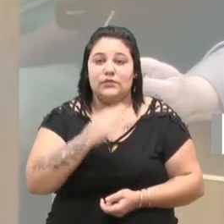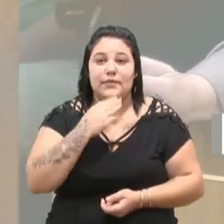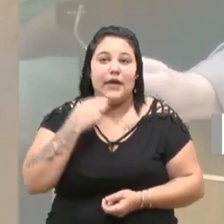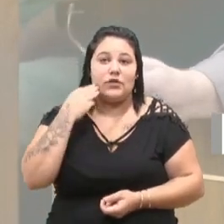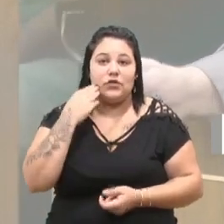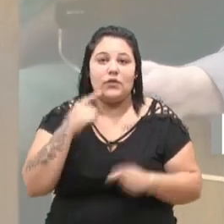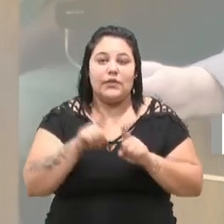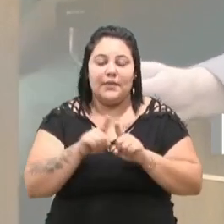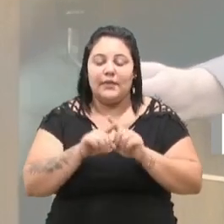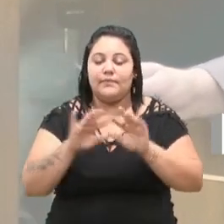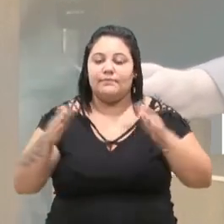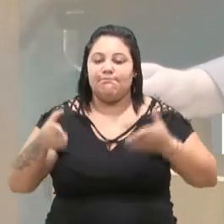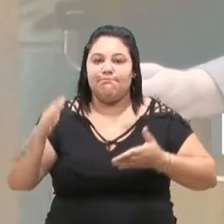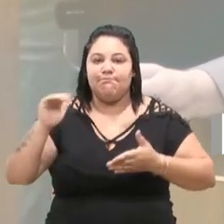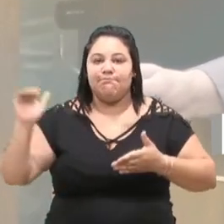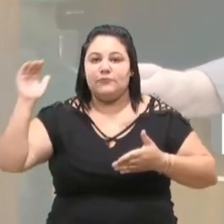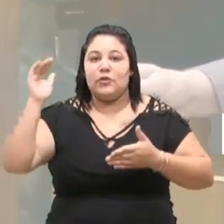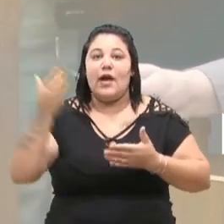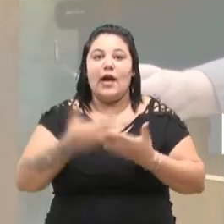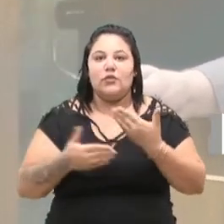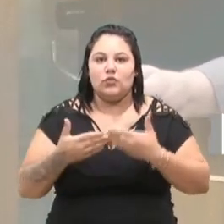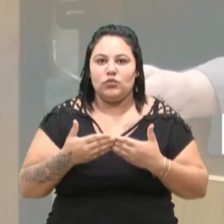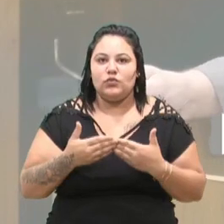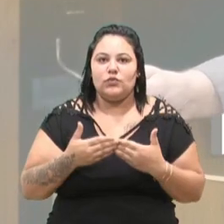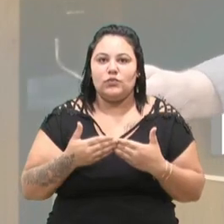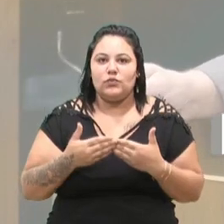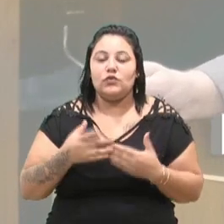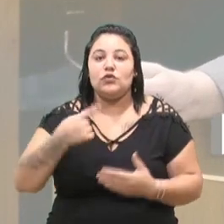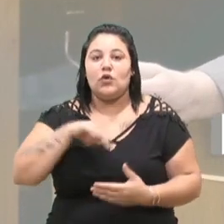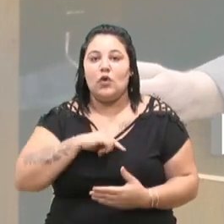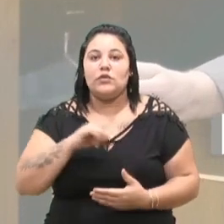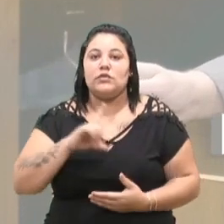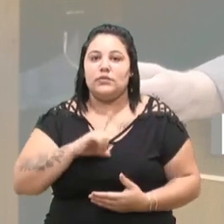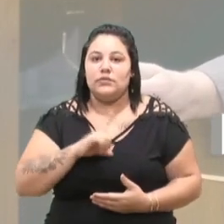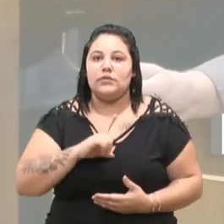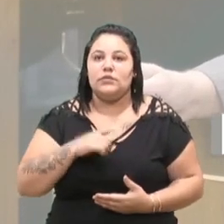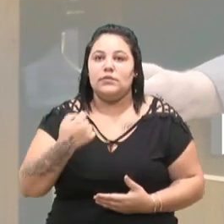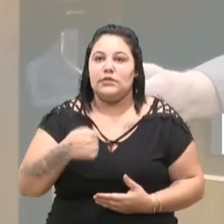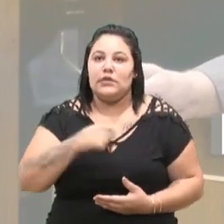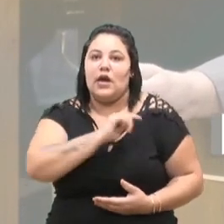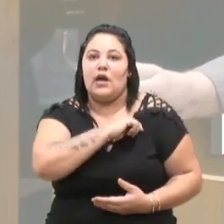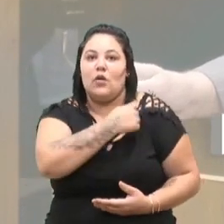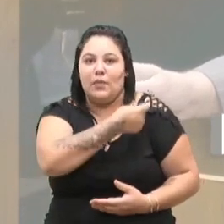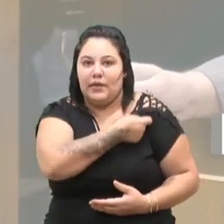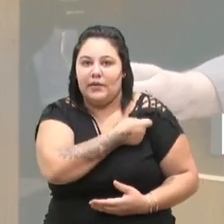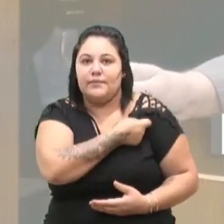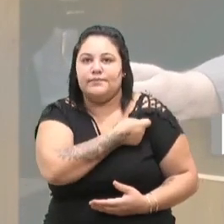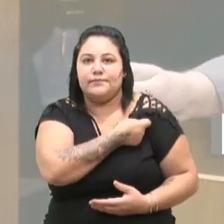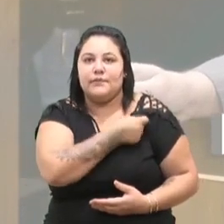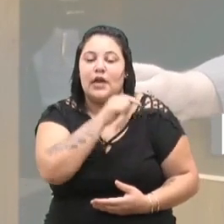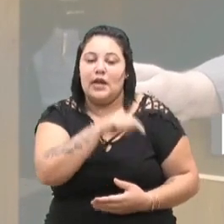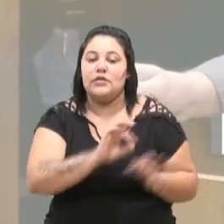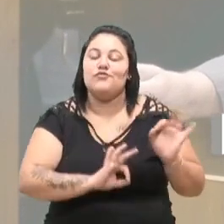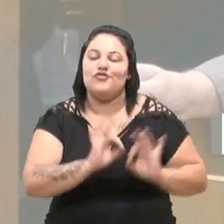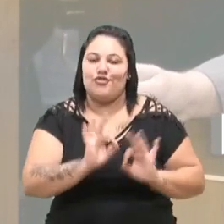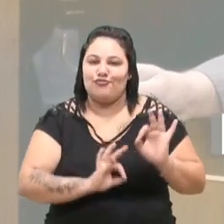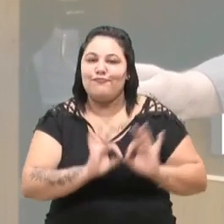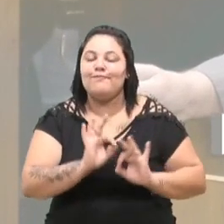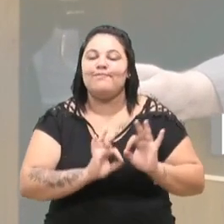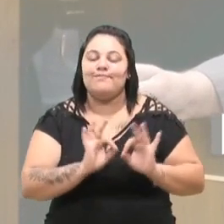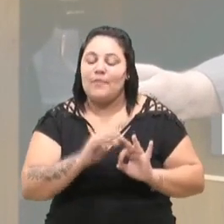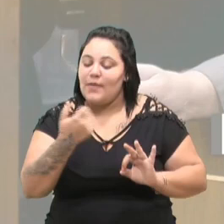a mesa diretora, a todos, nós temos que fiscalizar a realização desse projeto.